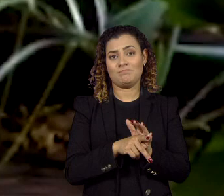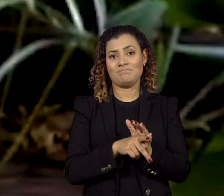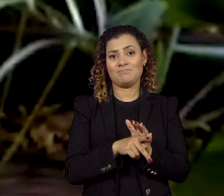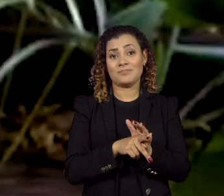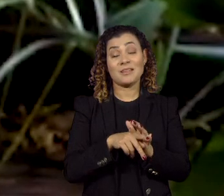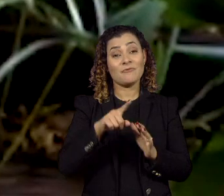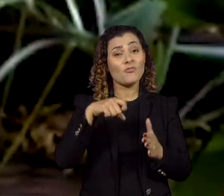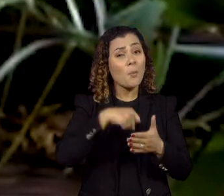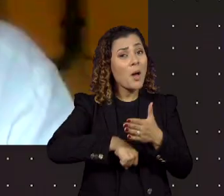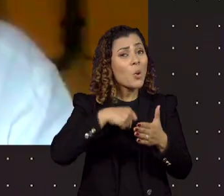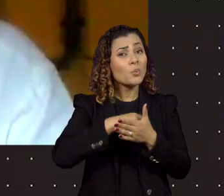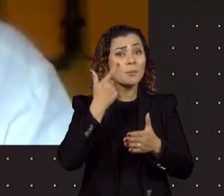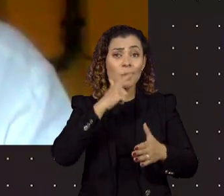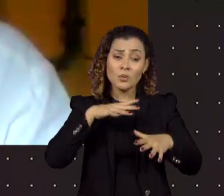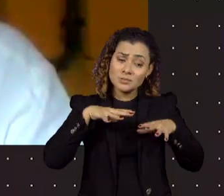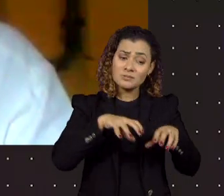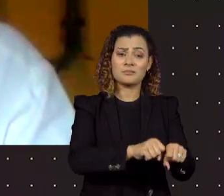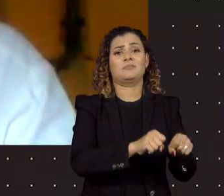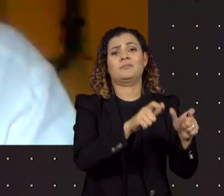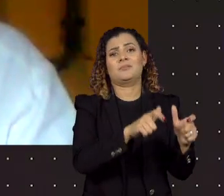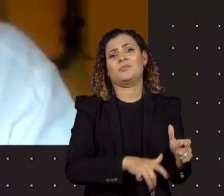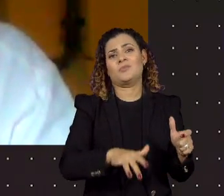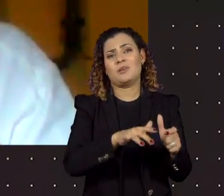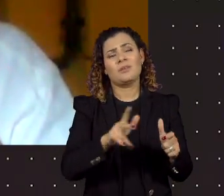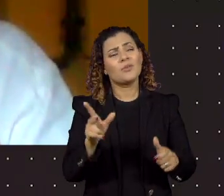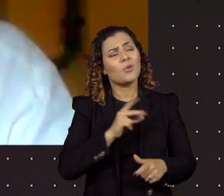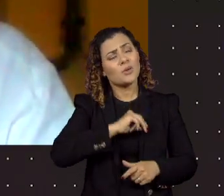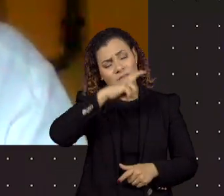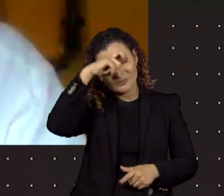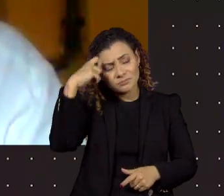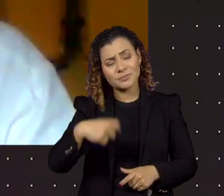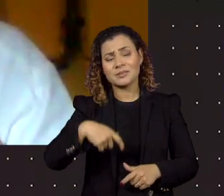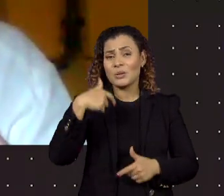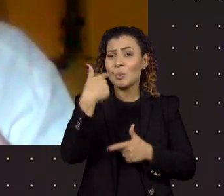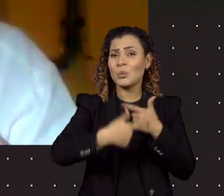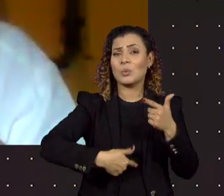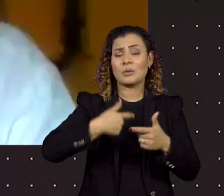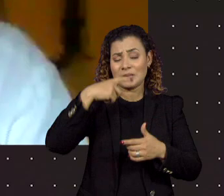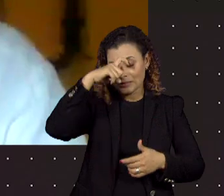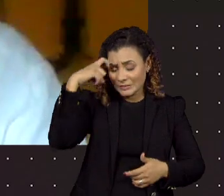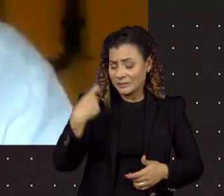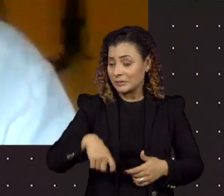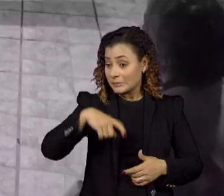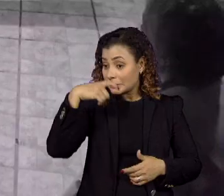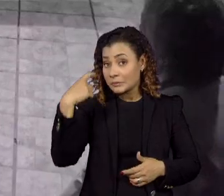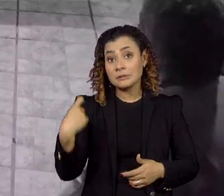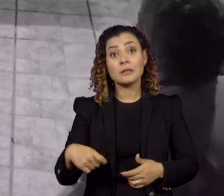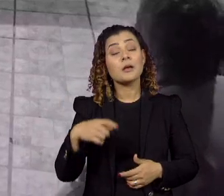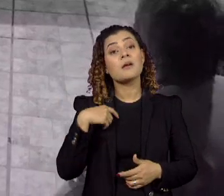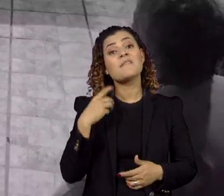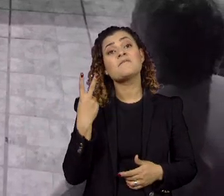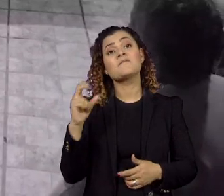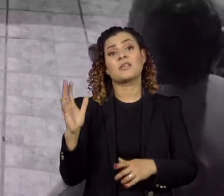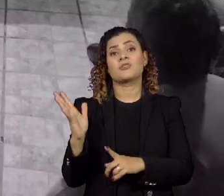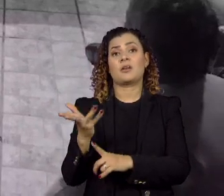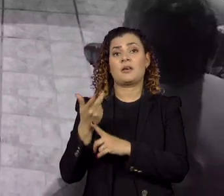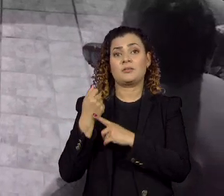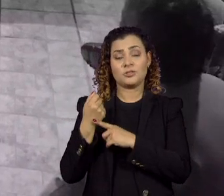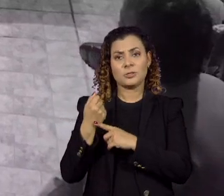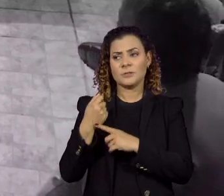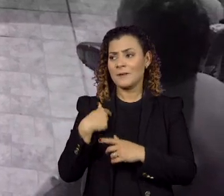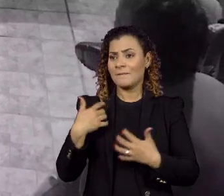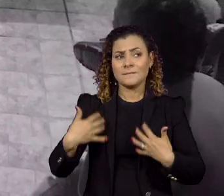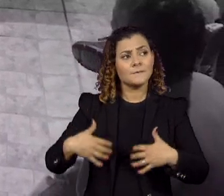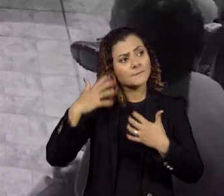uma luta para a gente conseguir, Atílio, foi uma luta. Nós éramos cerca de 20 artistas visionários